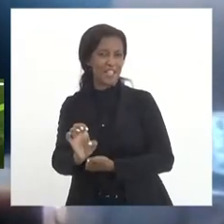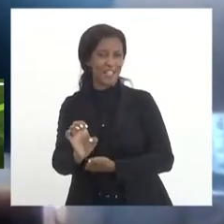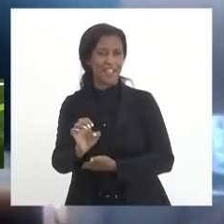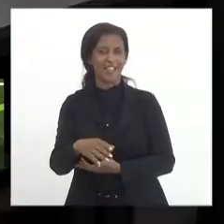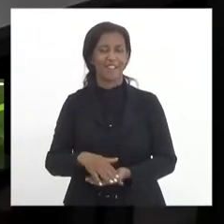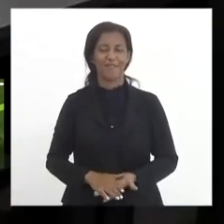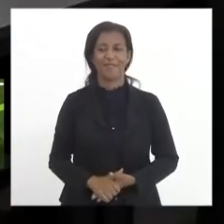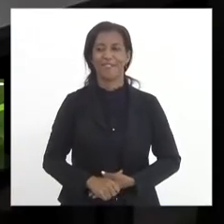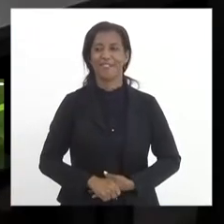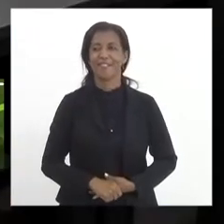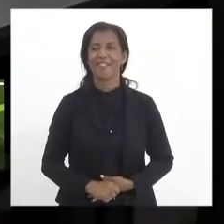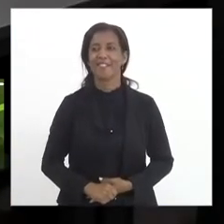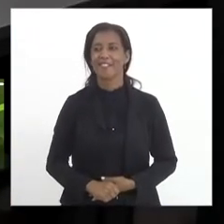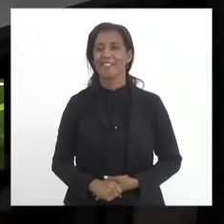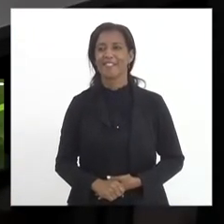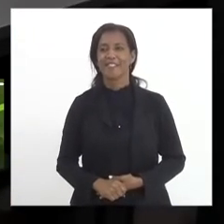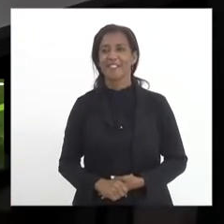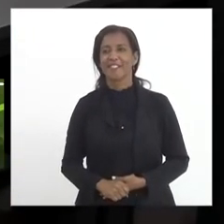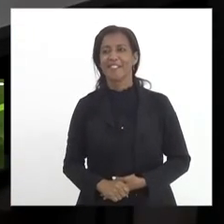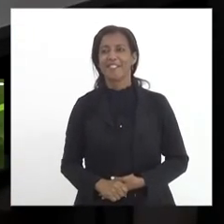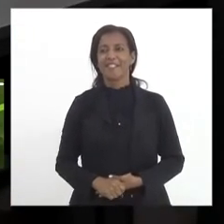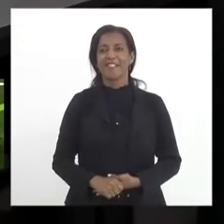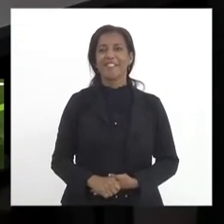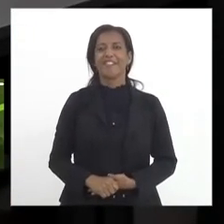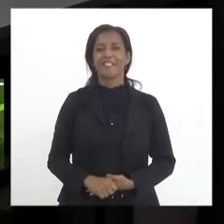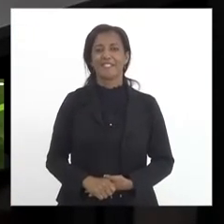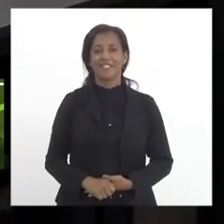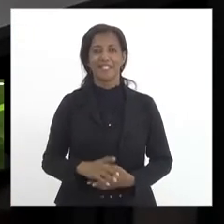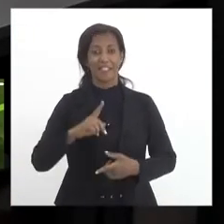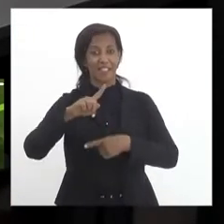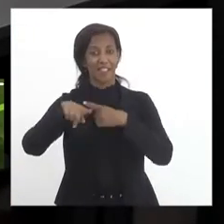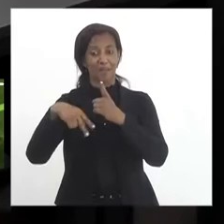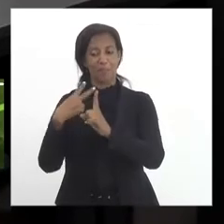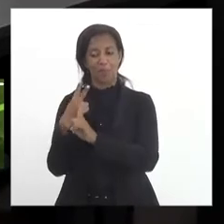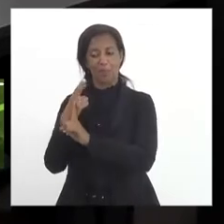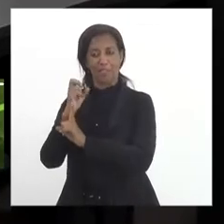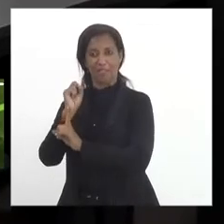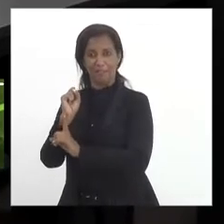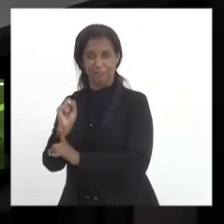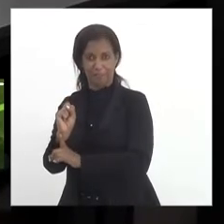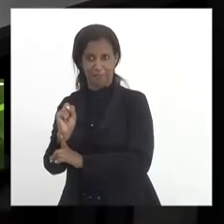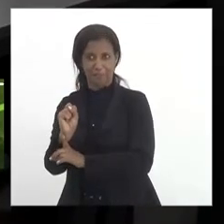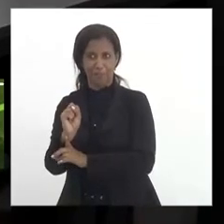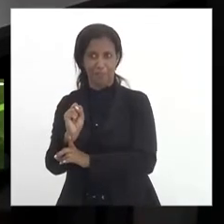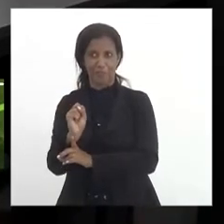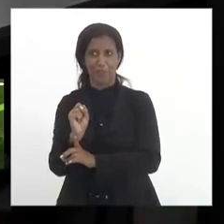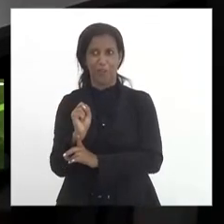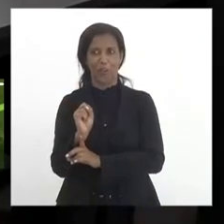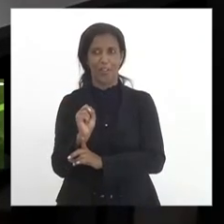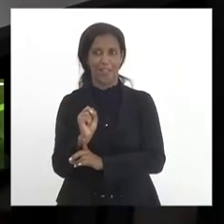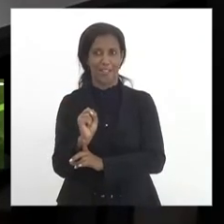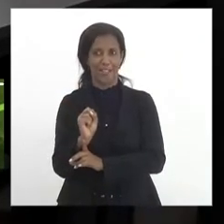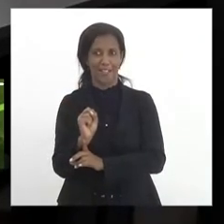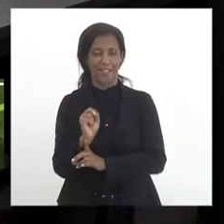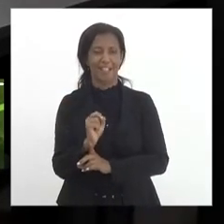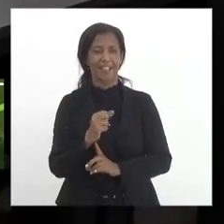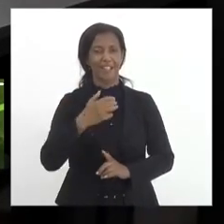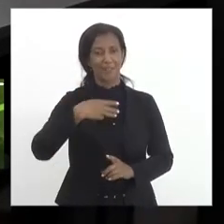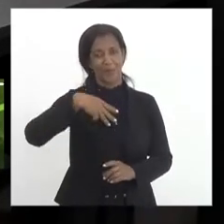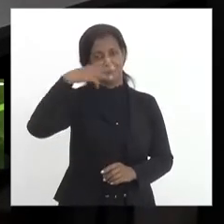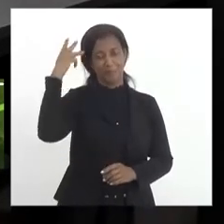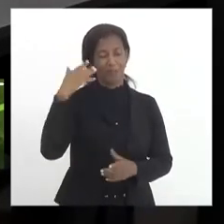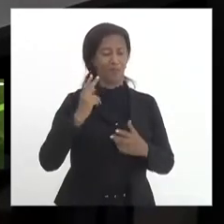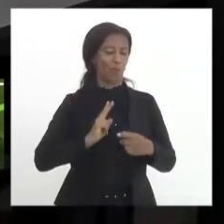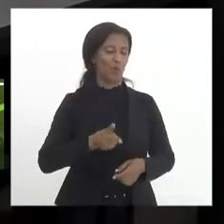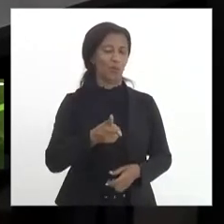formiga. Depois da vitória da Frente Ampla e da derrota retumbante do deputado Márcio Pacheco, vamos avançar na pauta. Vamos avançar